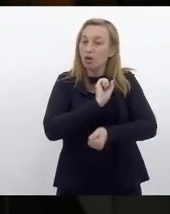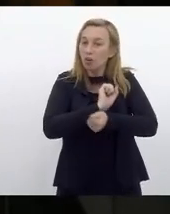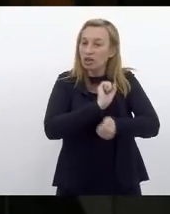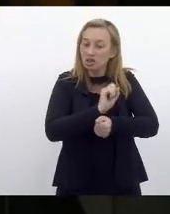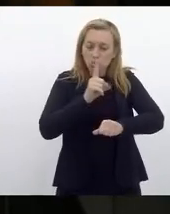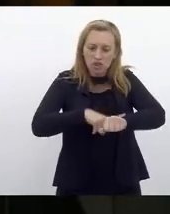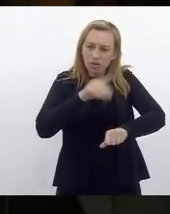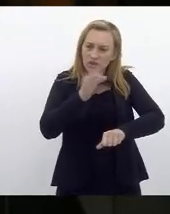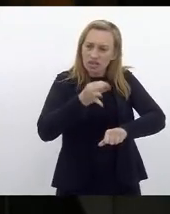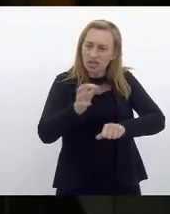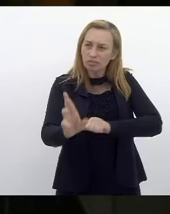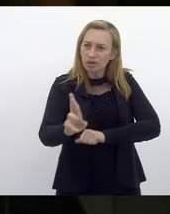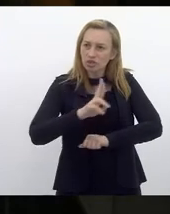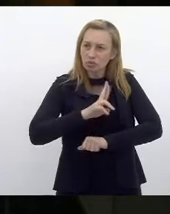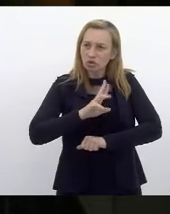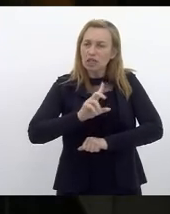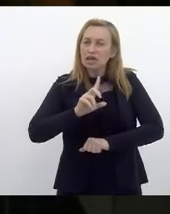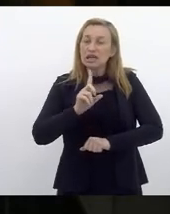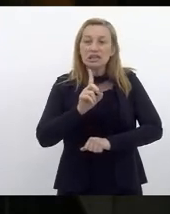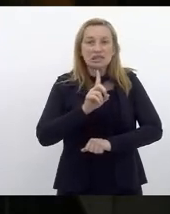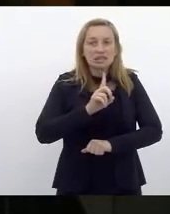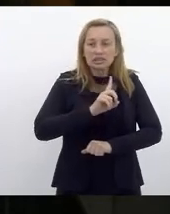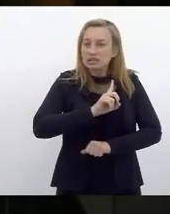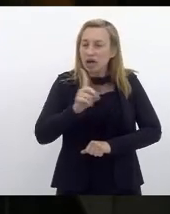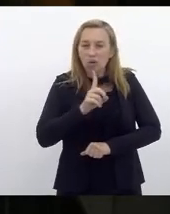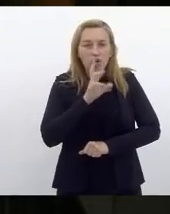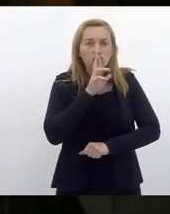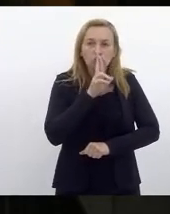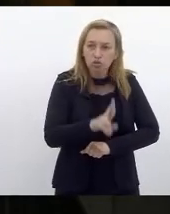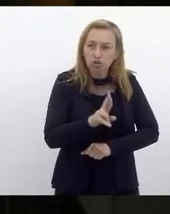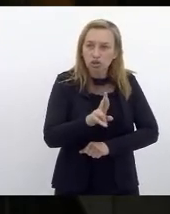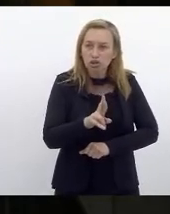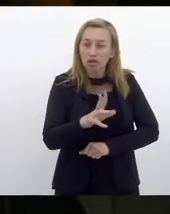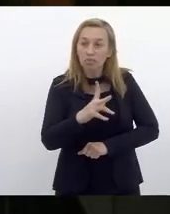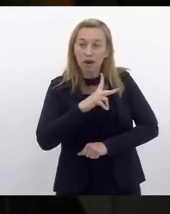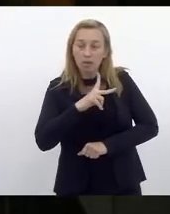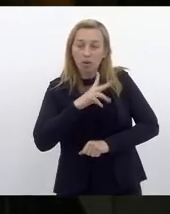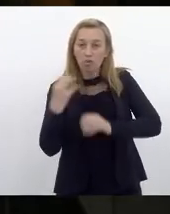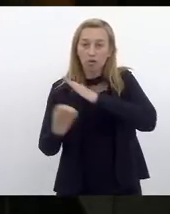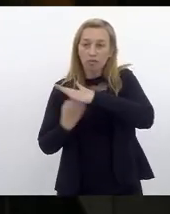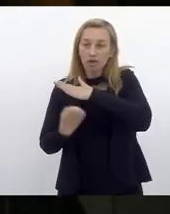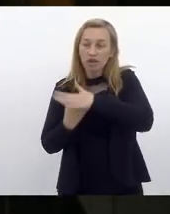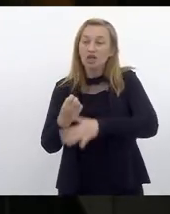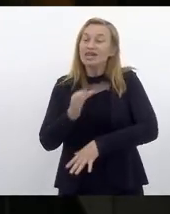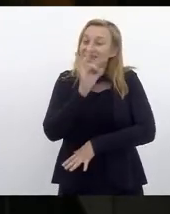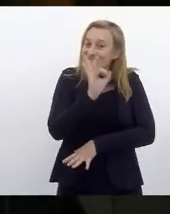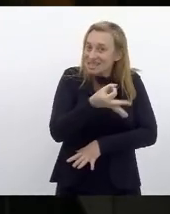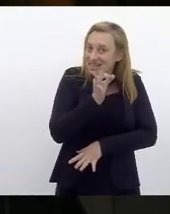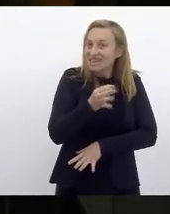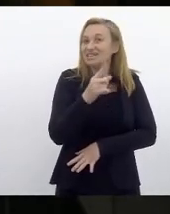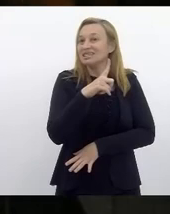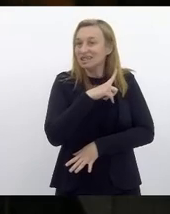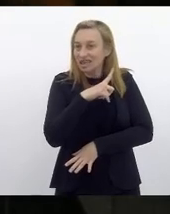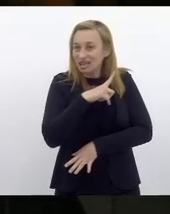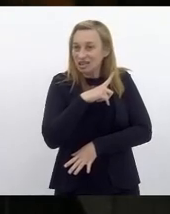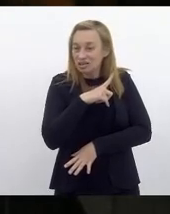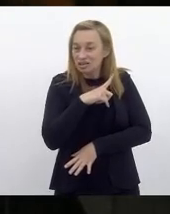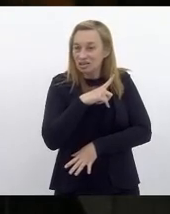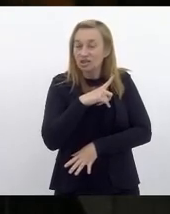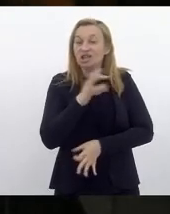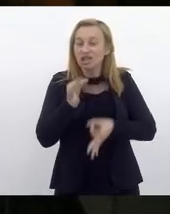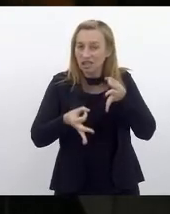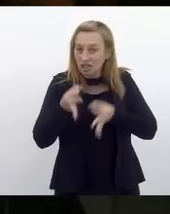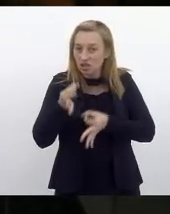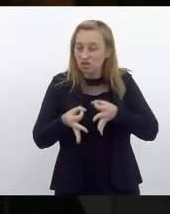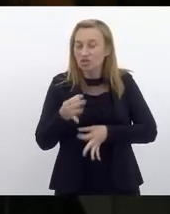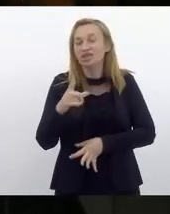legal para ser respondido. Caso eu não seja respondido pela própria empresa, eu tenho absoluta certeza que, através da